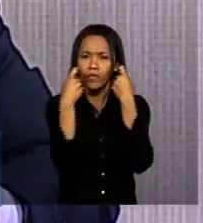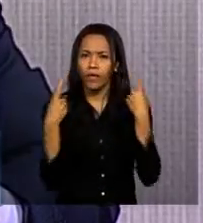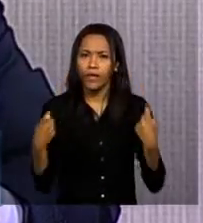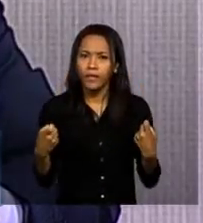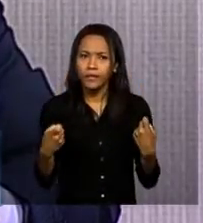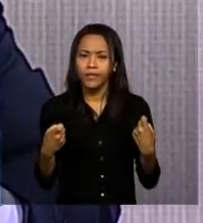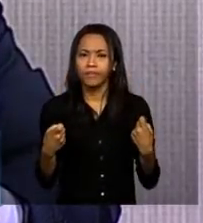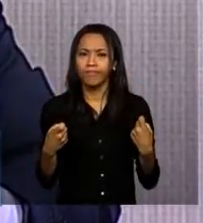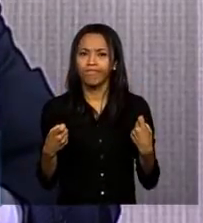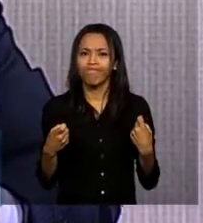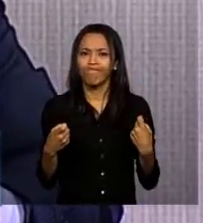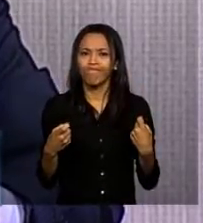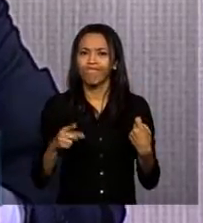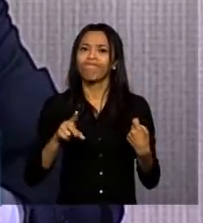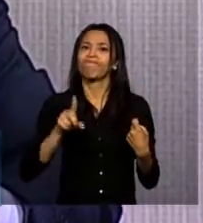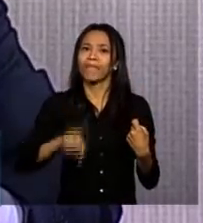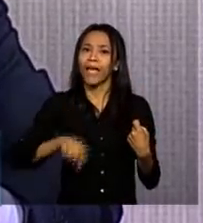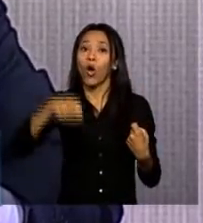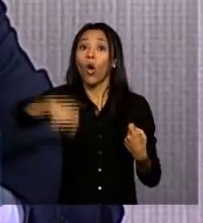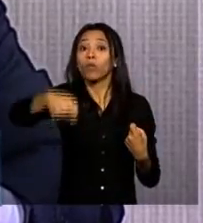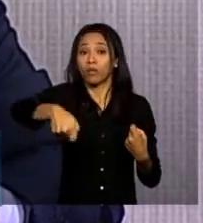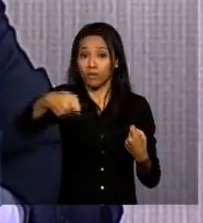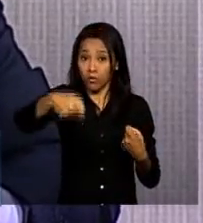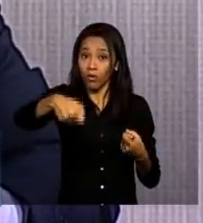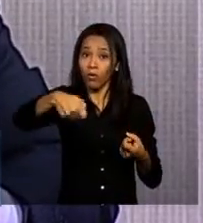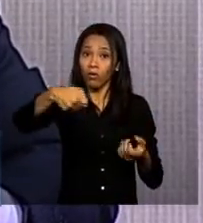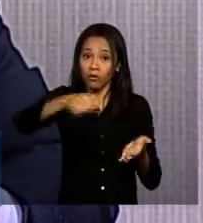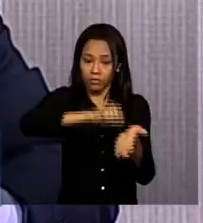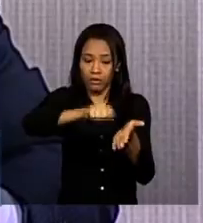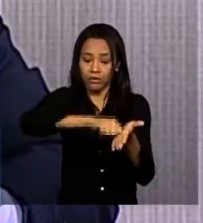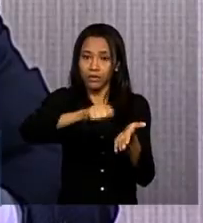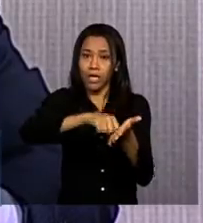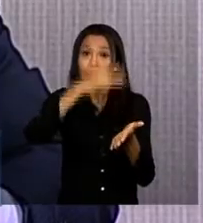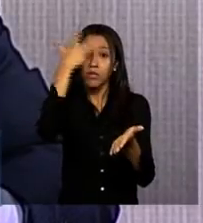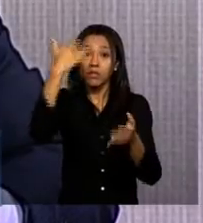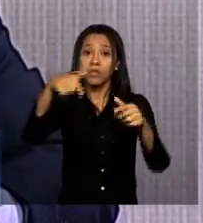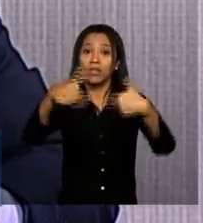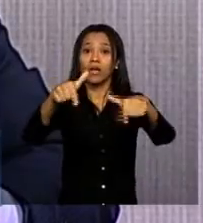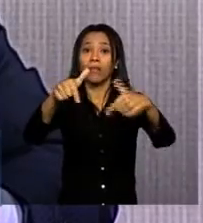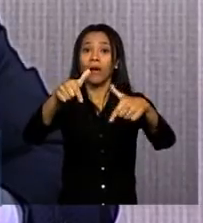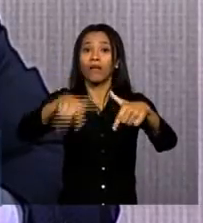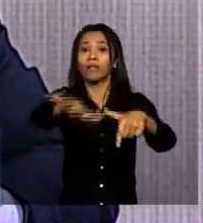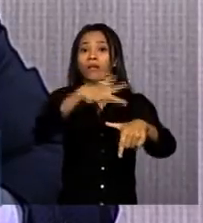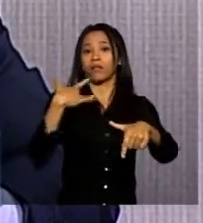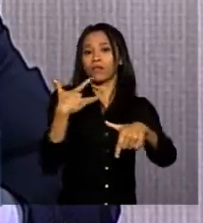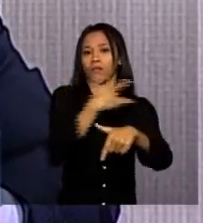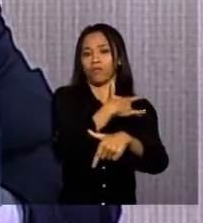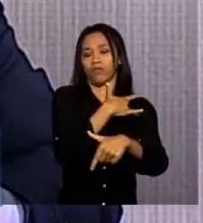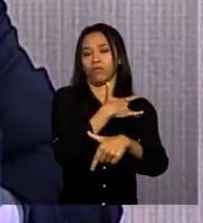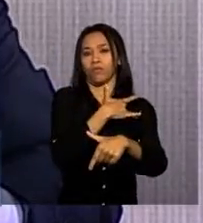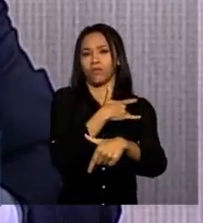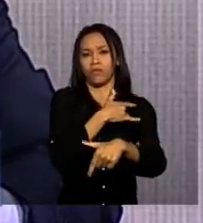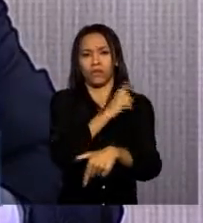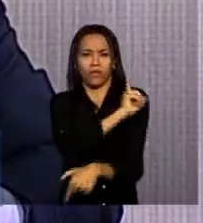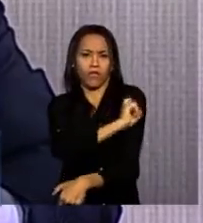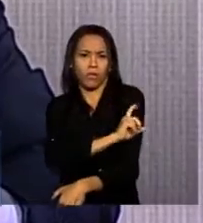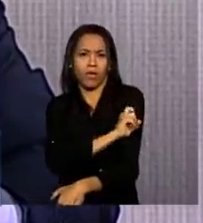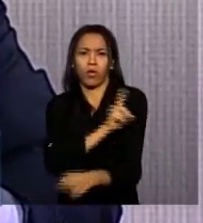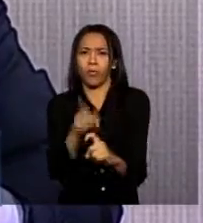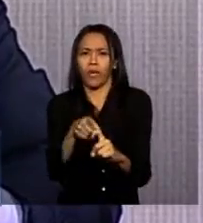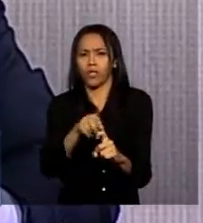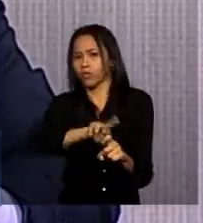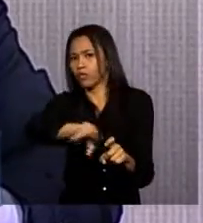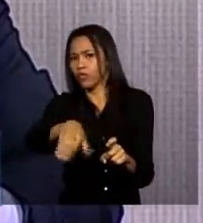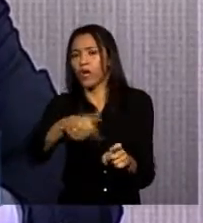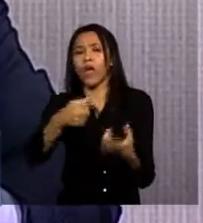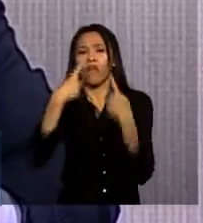como um fenômeno de registro obrigatório para os profissionais de saúde. Então, a violência passou a ser, a violência contra a criança, contra